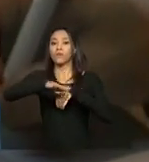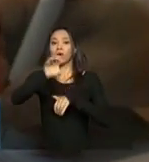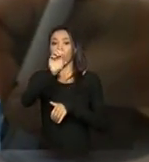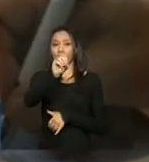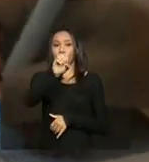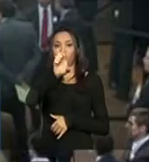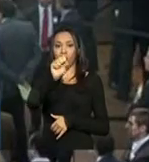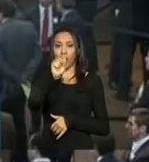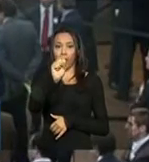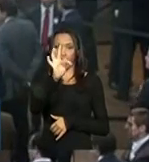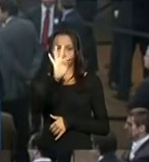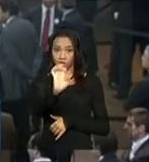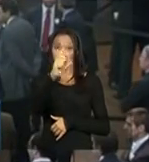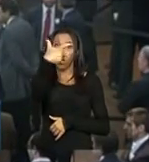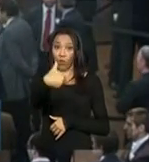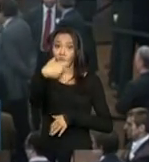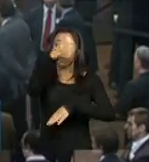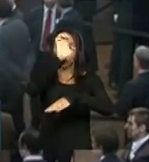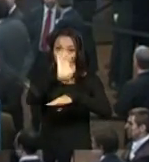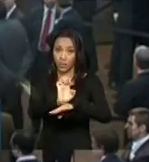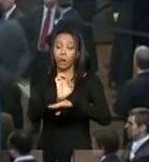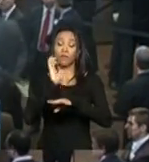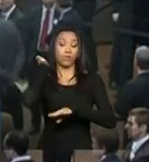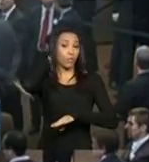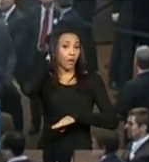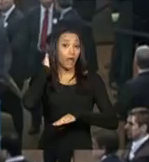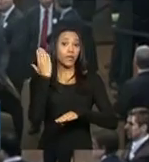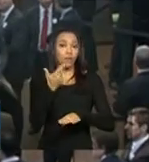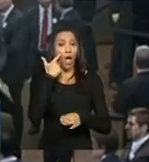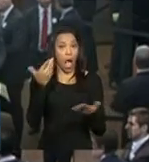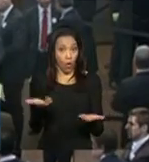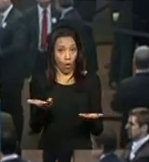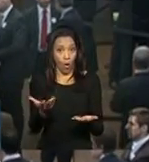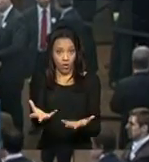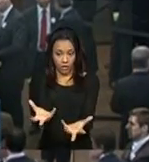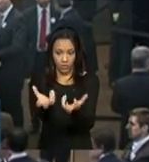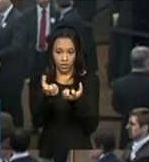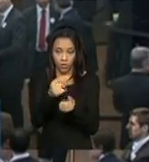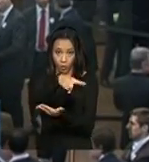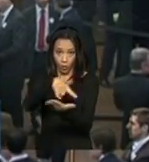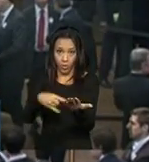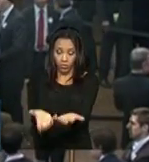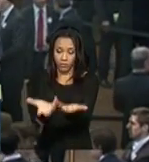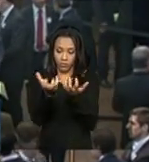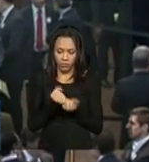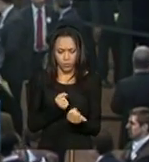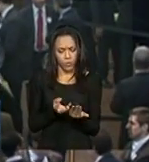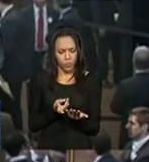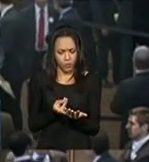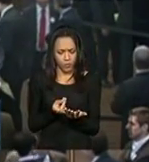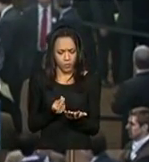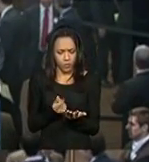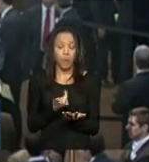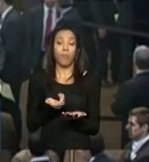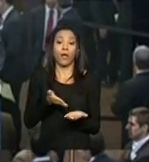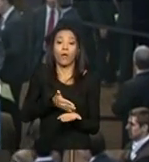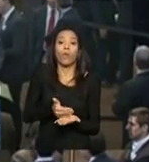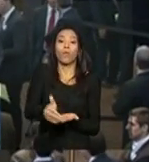do estado do Pará. Então, portanto, estão sendo conferidos neste momento os documentos para o lote B,